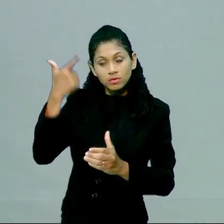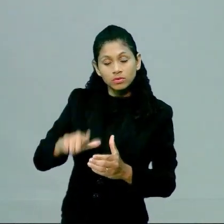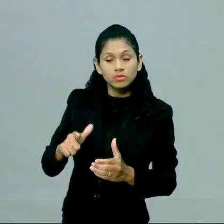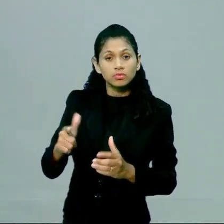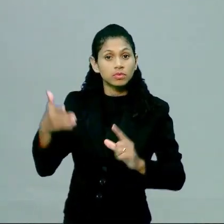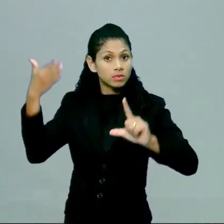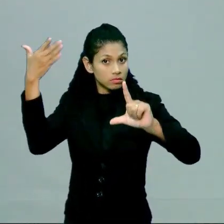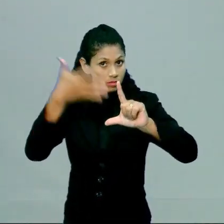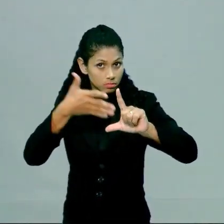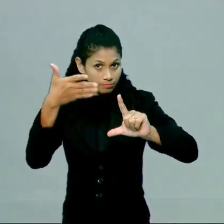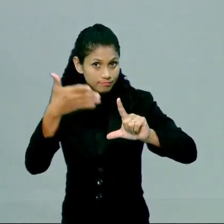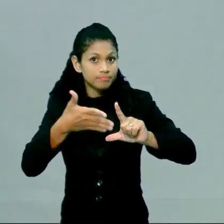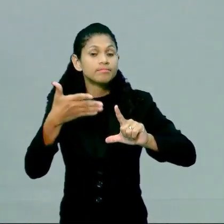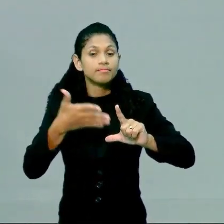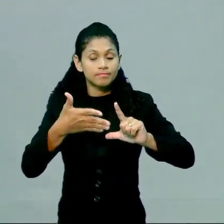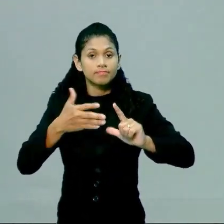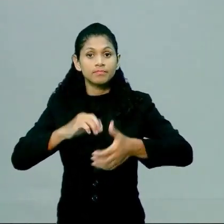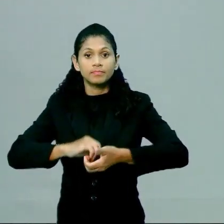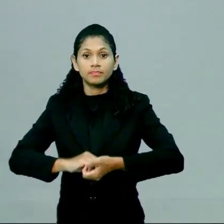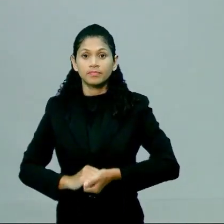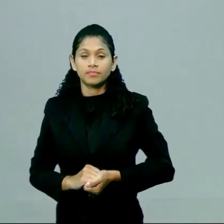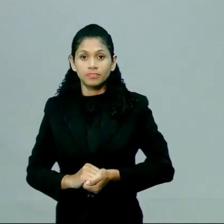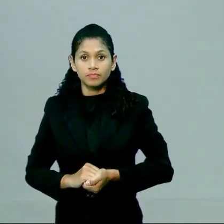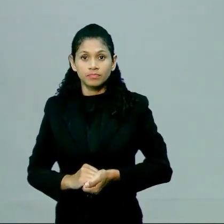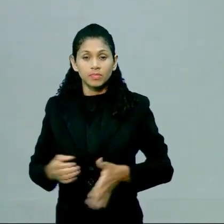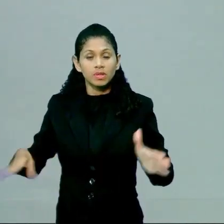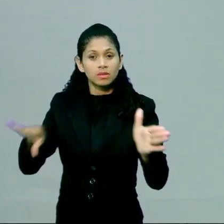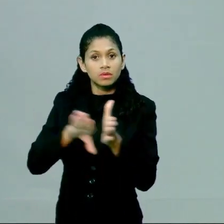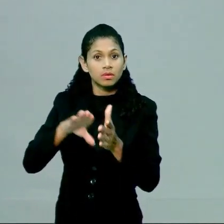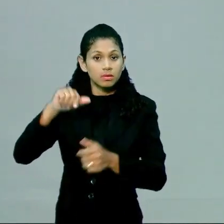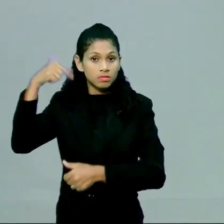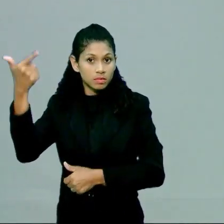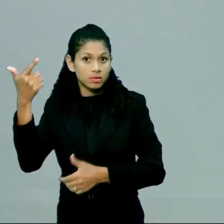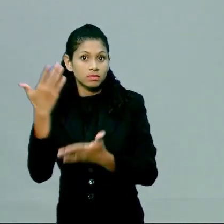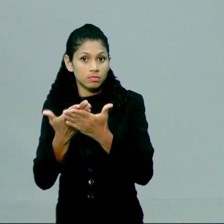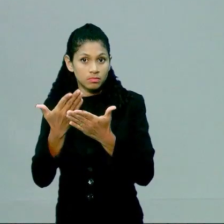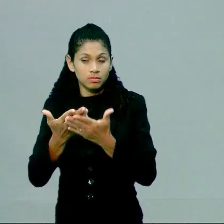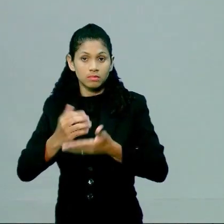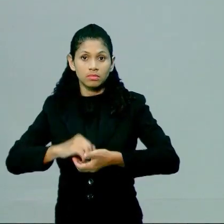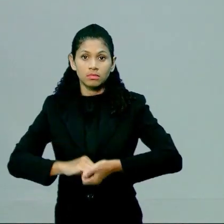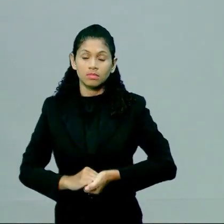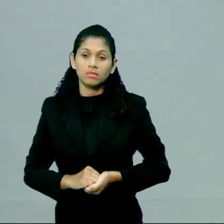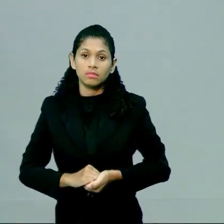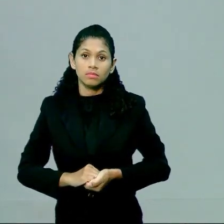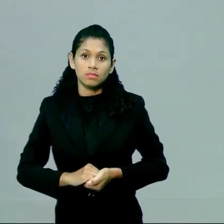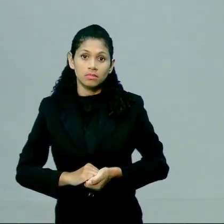outras, acesse as nossas plataformas. E até a próxima aula!